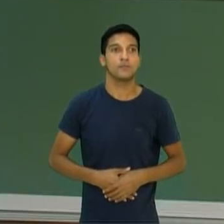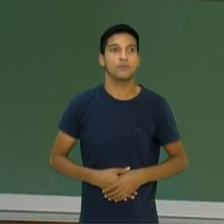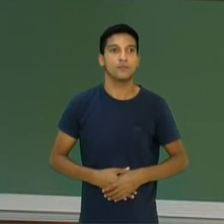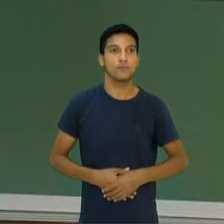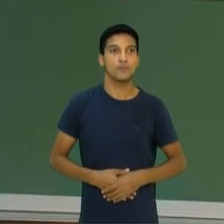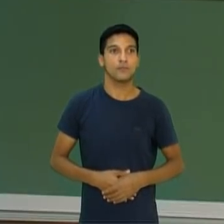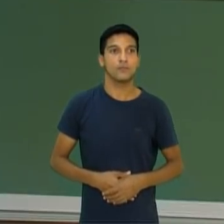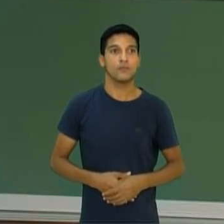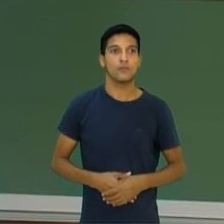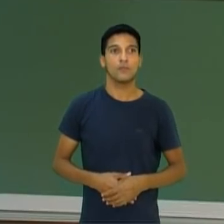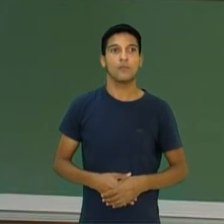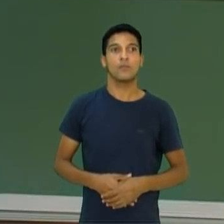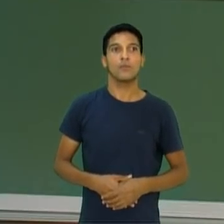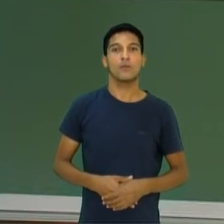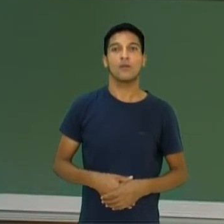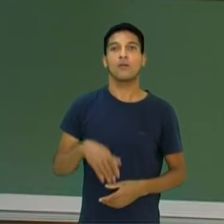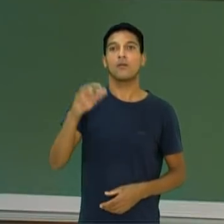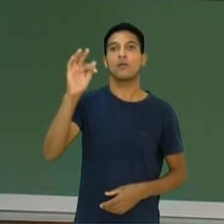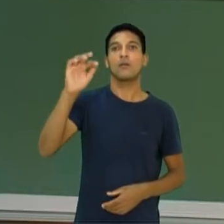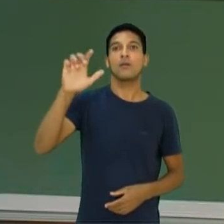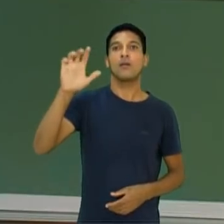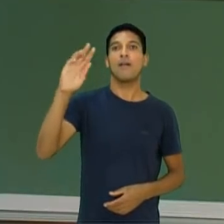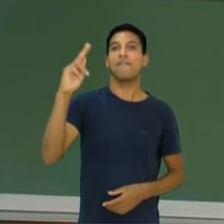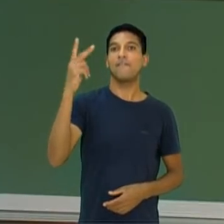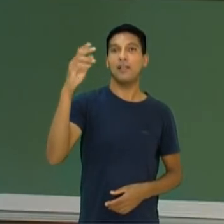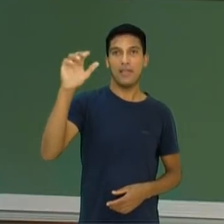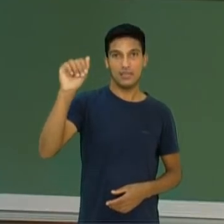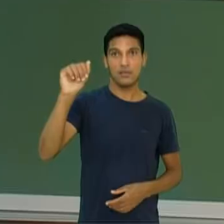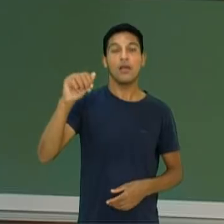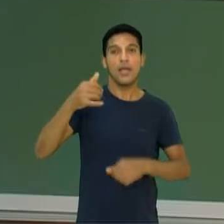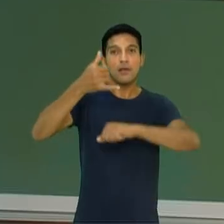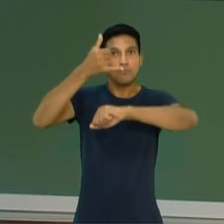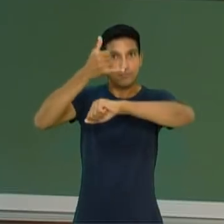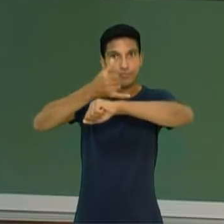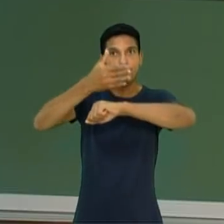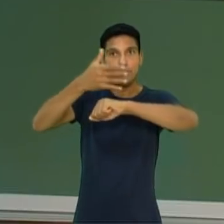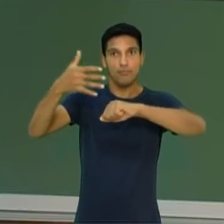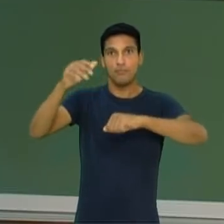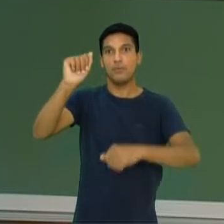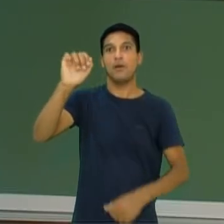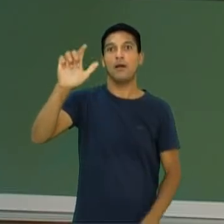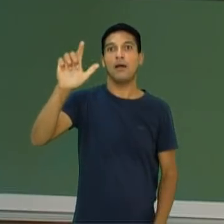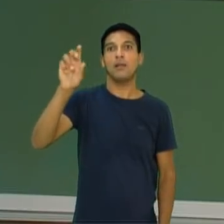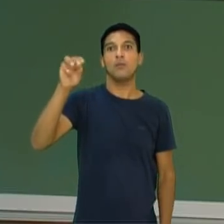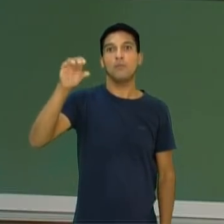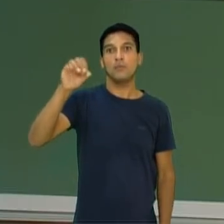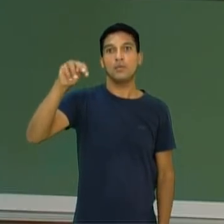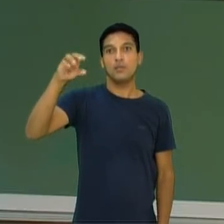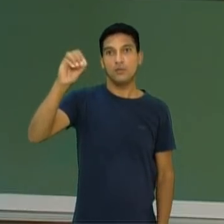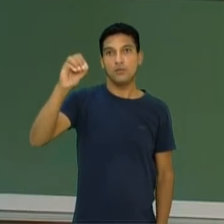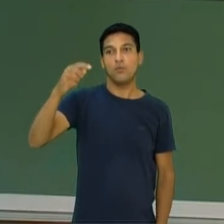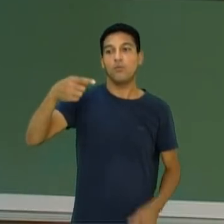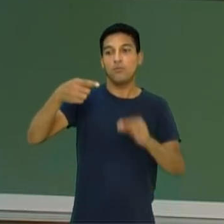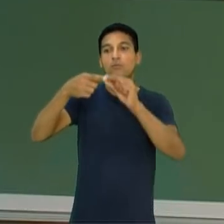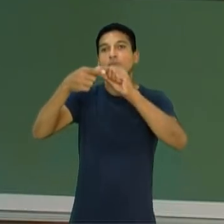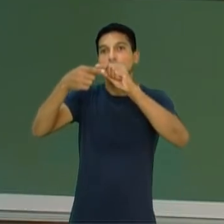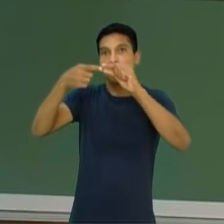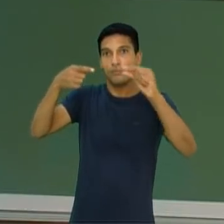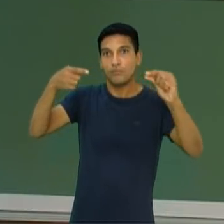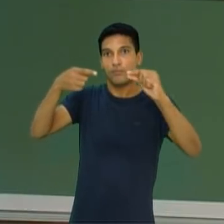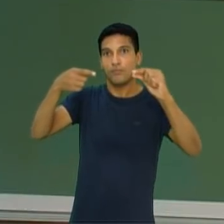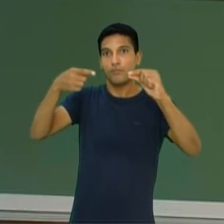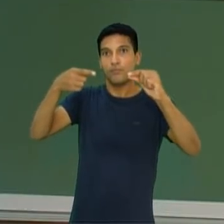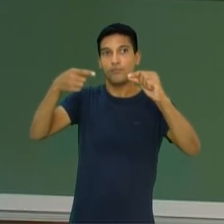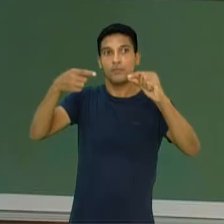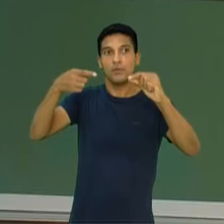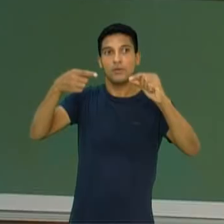E a flecha toda, ela é de alumínio, tá? Na outra extremidade, ela tem o encaixe, né, para a corda